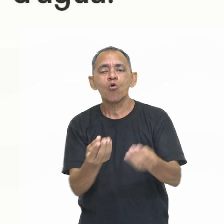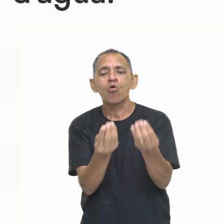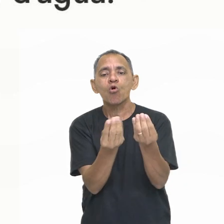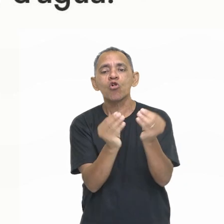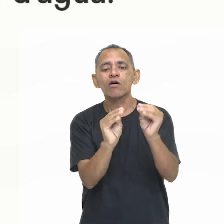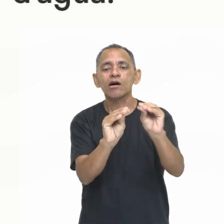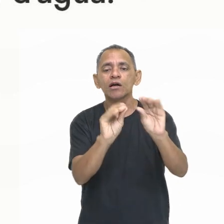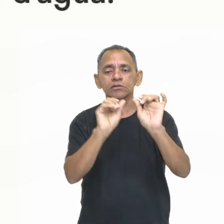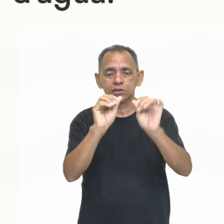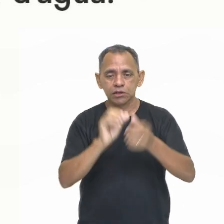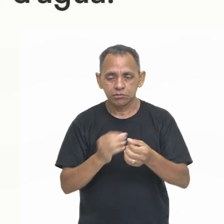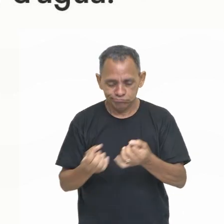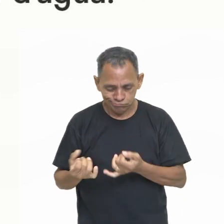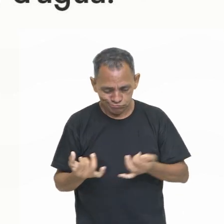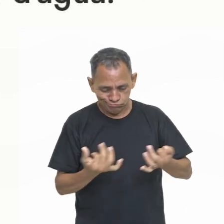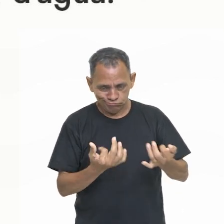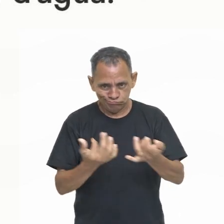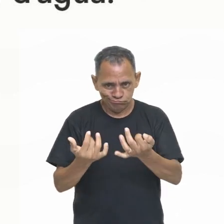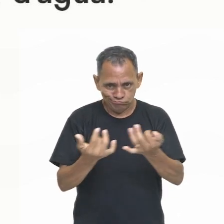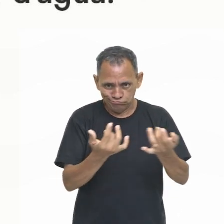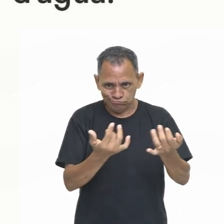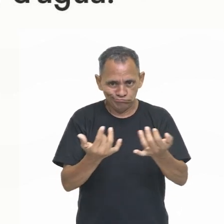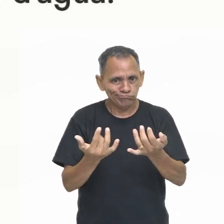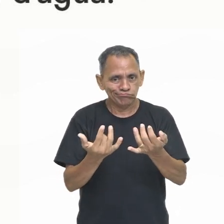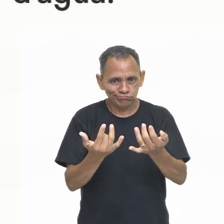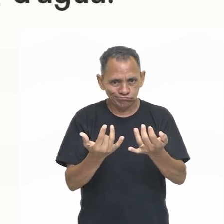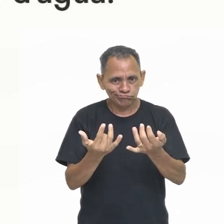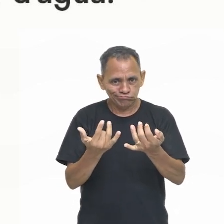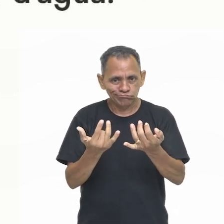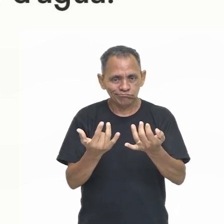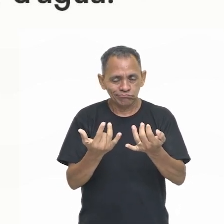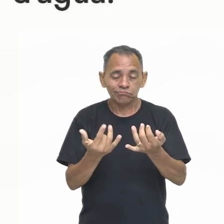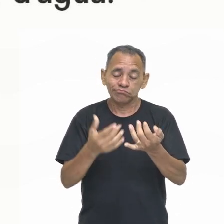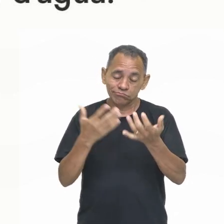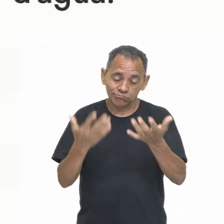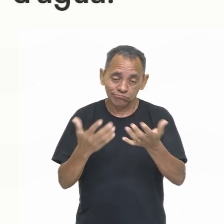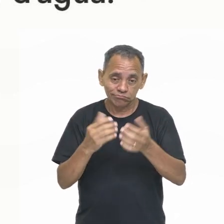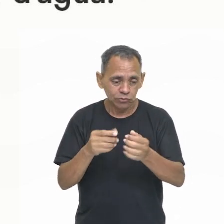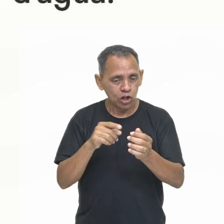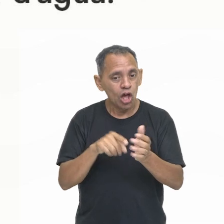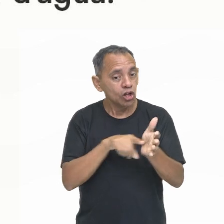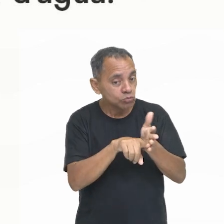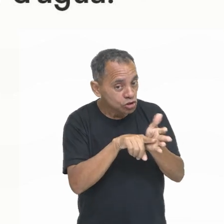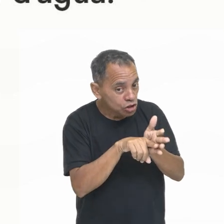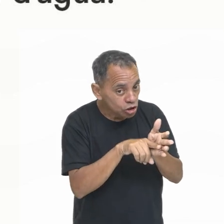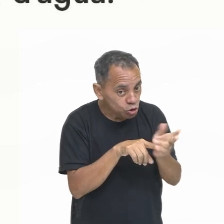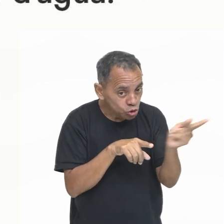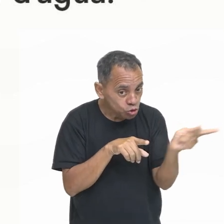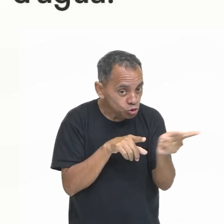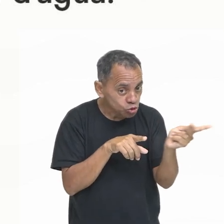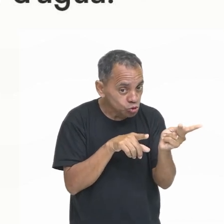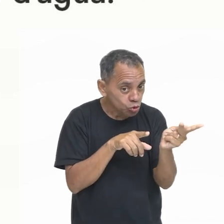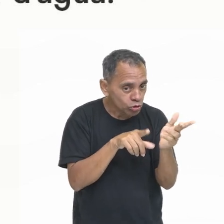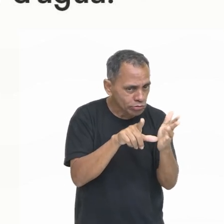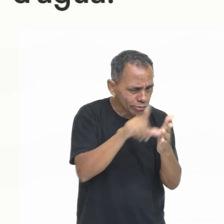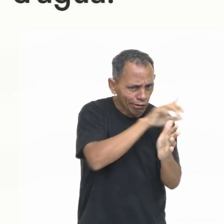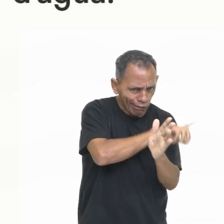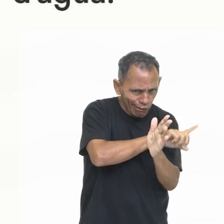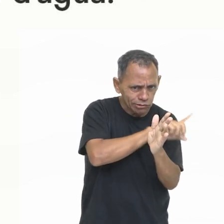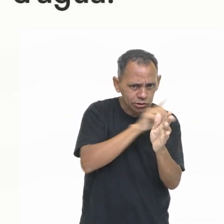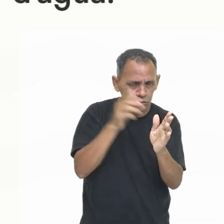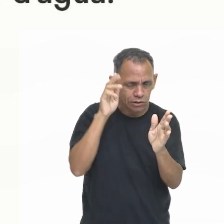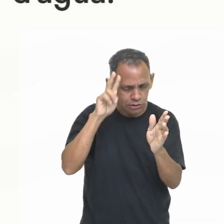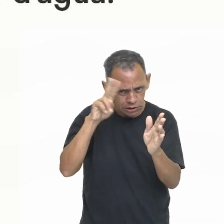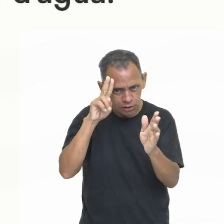que Oparin e Haldane, eles tiveram essa previsão de que os principais gases seriam o